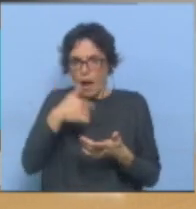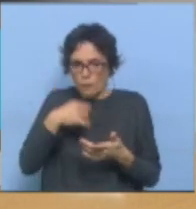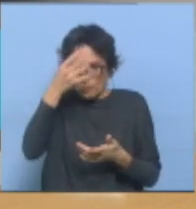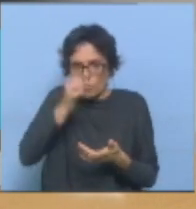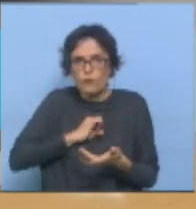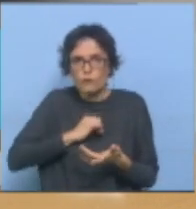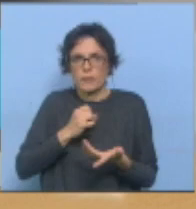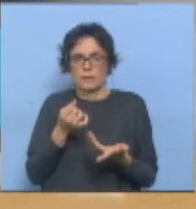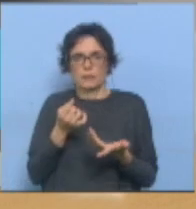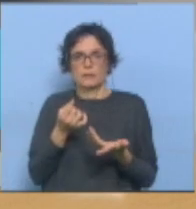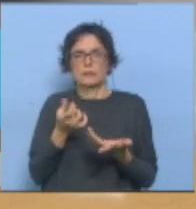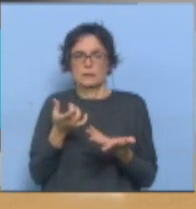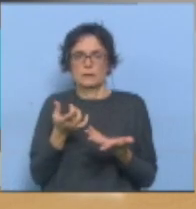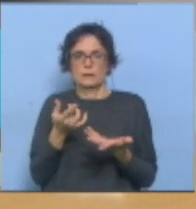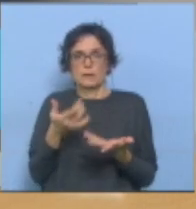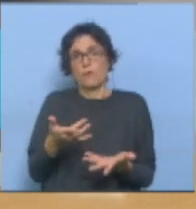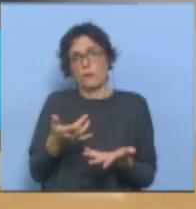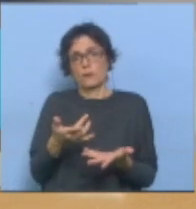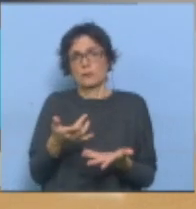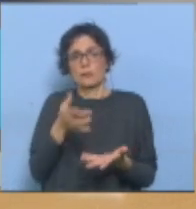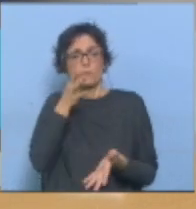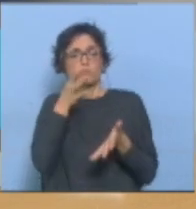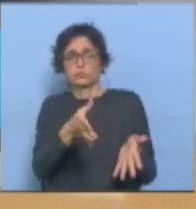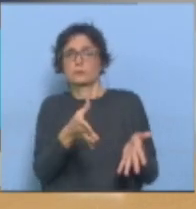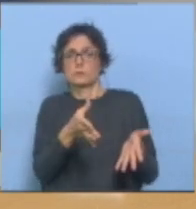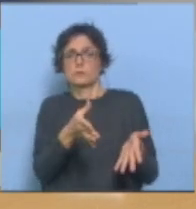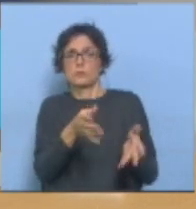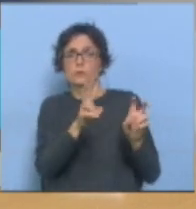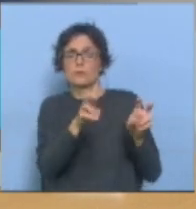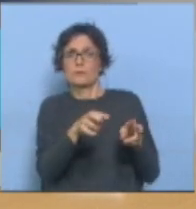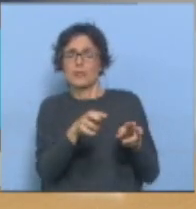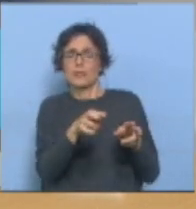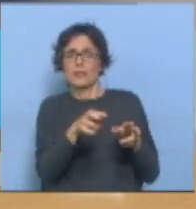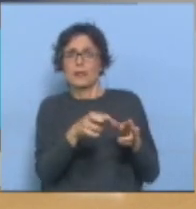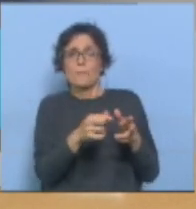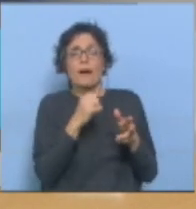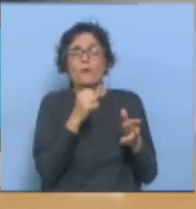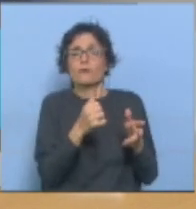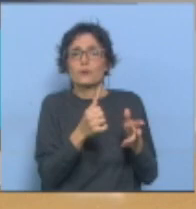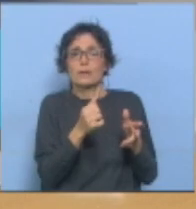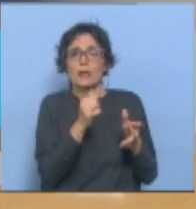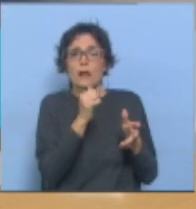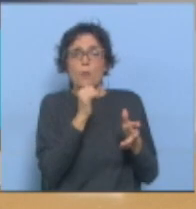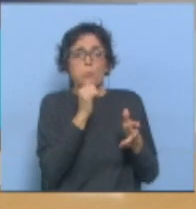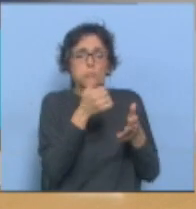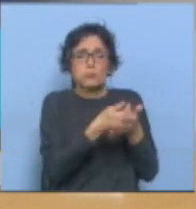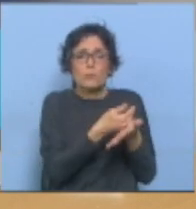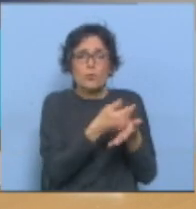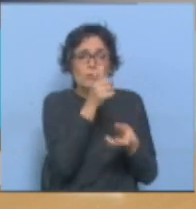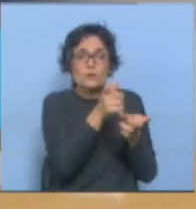relevante, estamos a trabalhar para permitir a morte daqueles que, estando